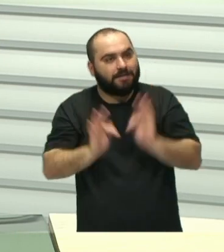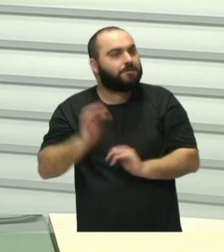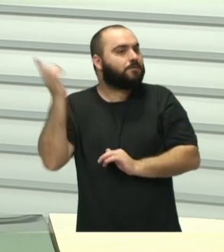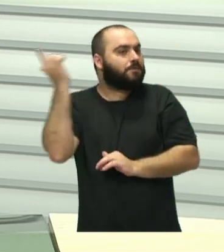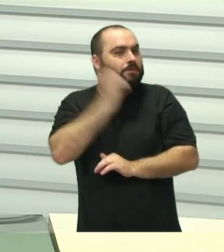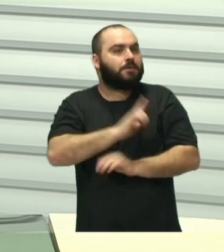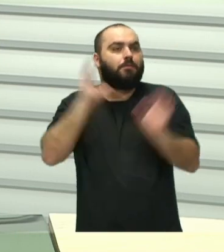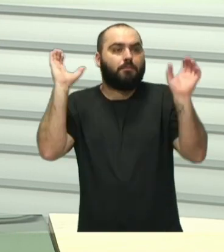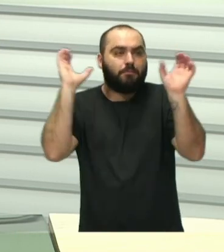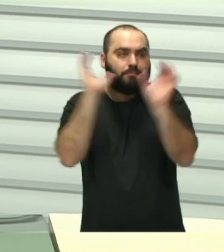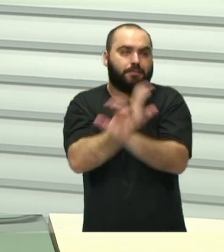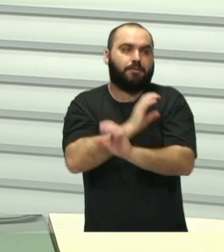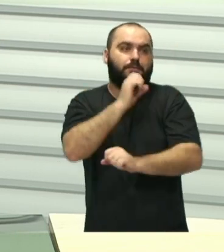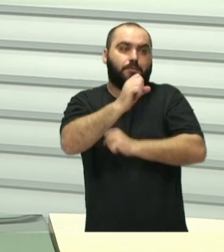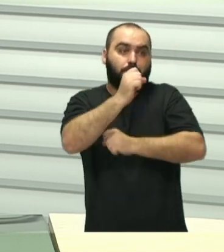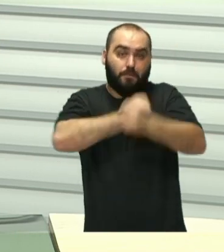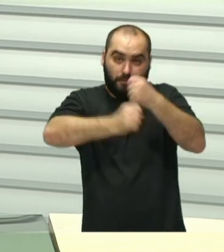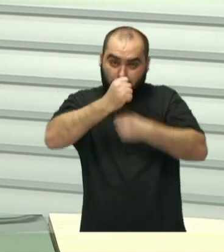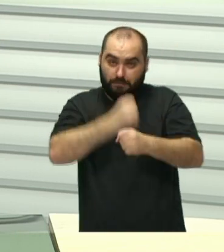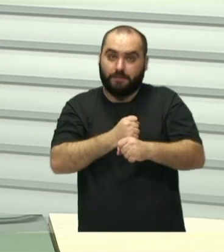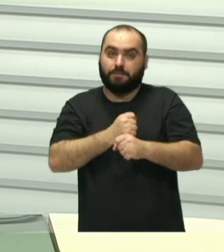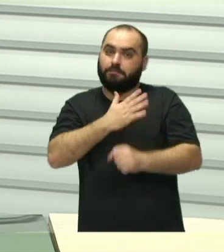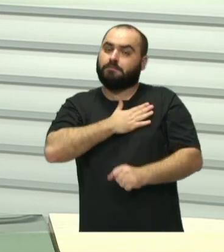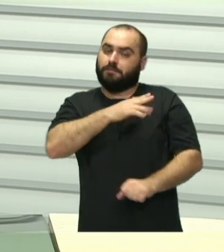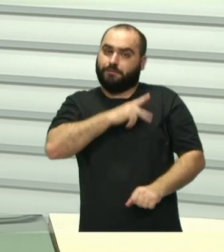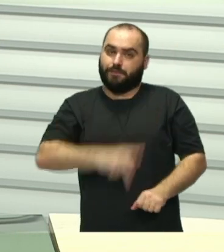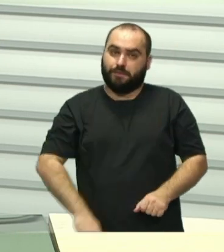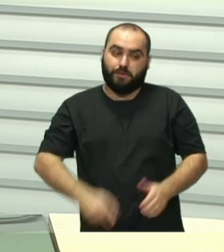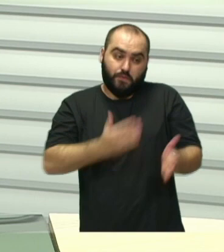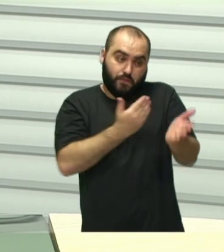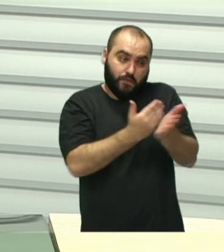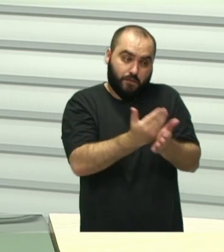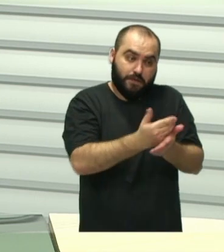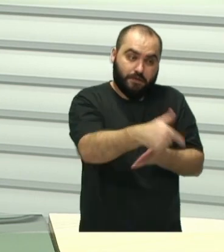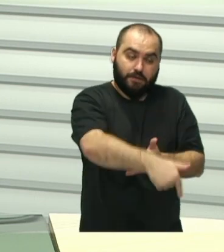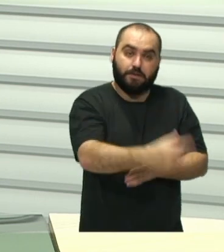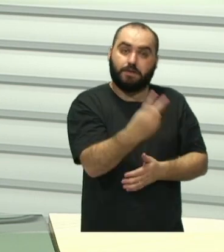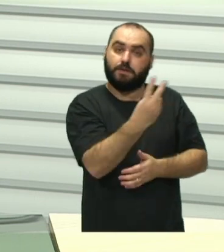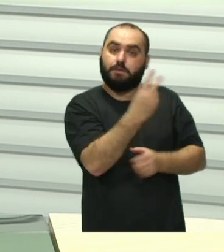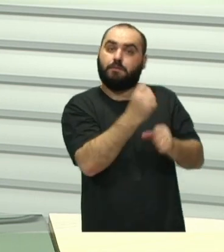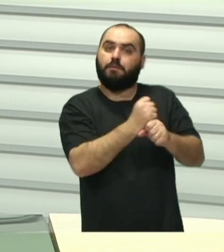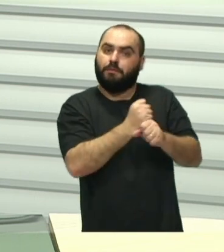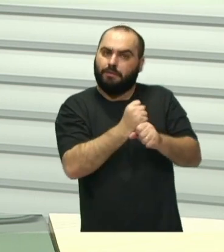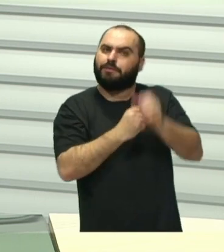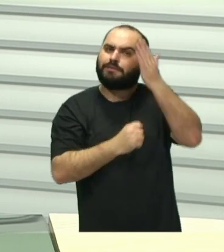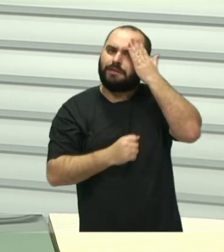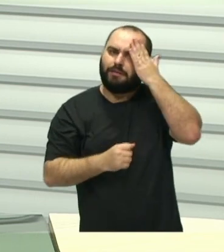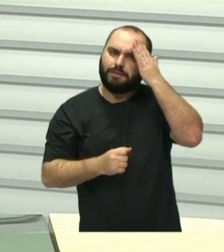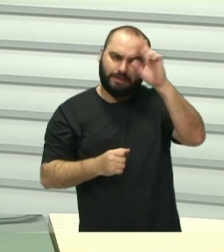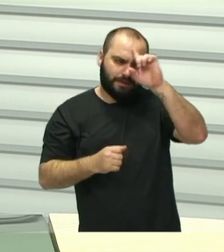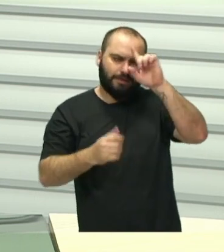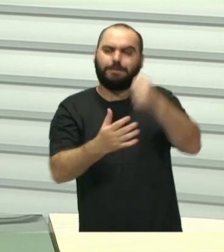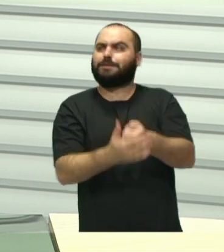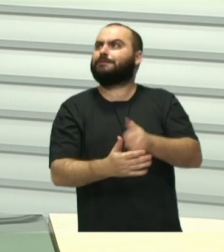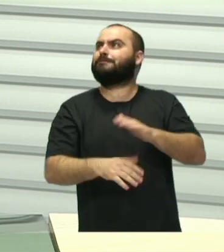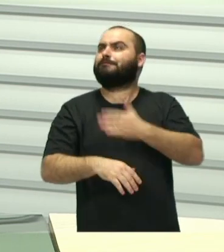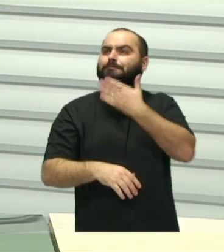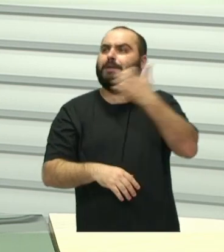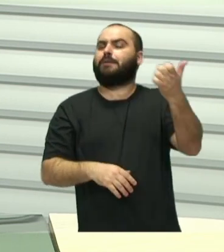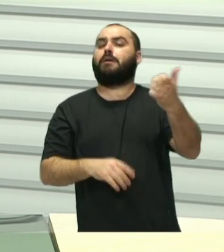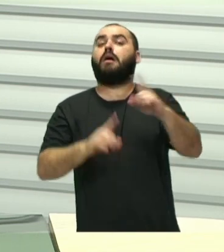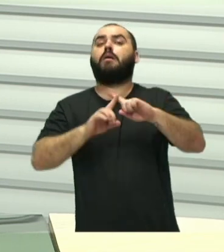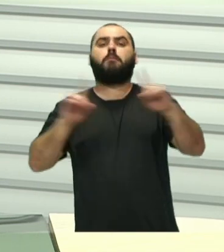passado à frente da presidência da Câmara de Vereadores iniciando esse segundo ano e com desafios ainda maiores mas